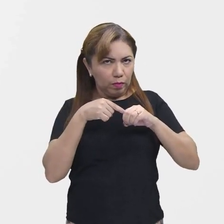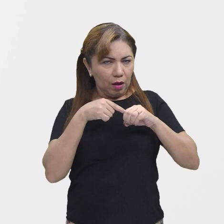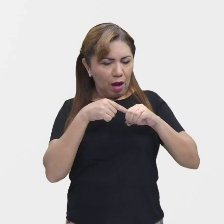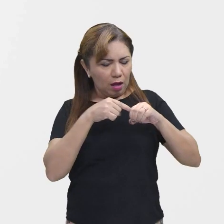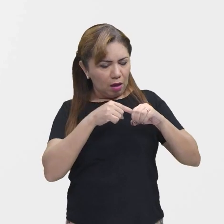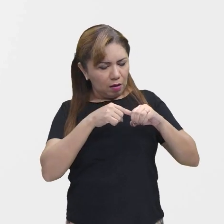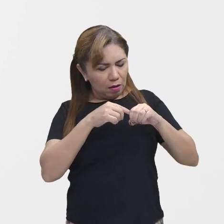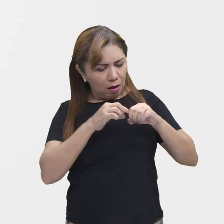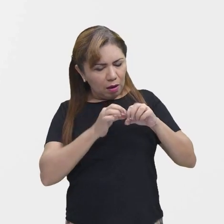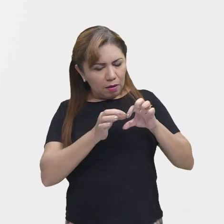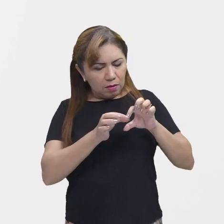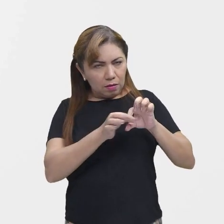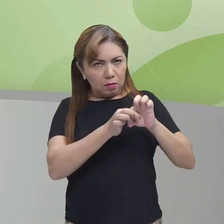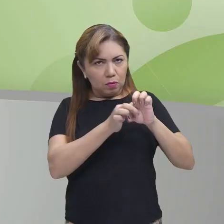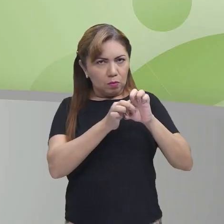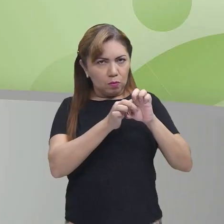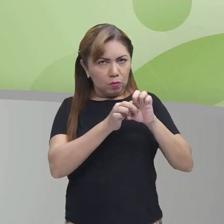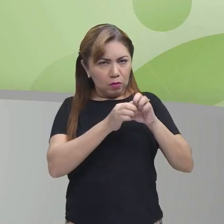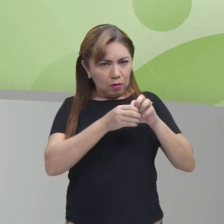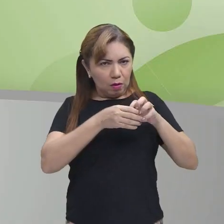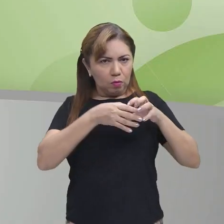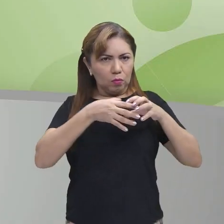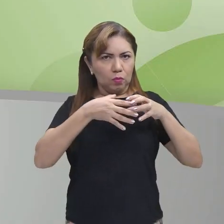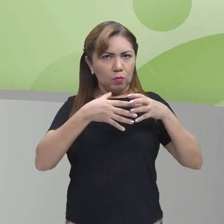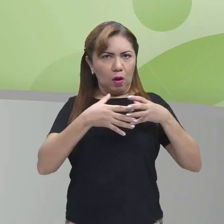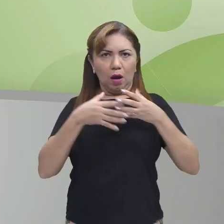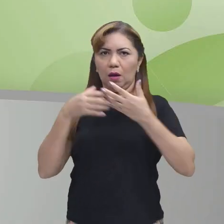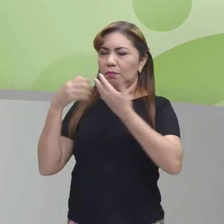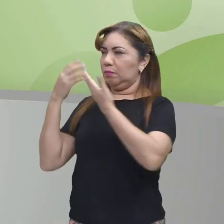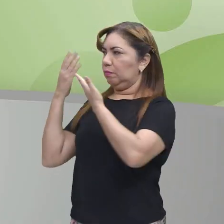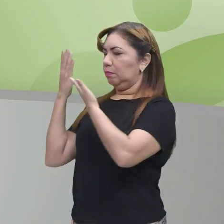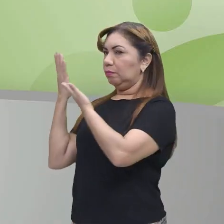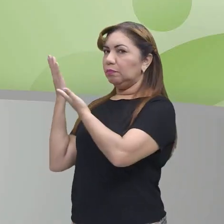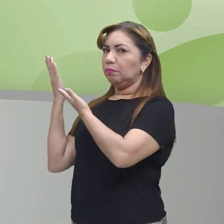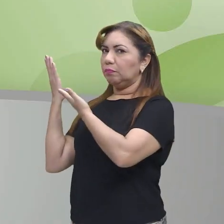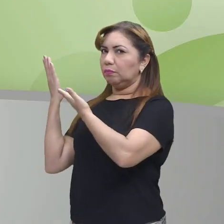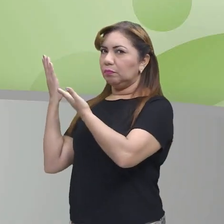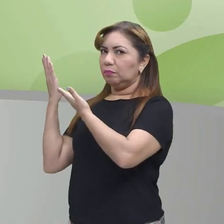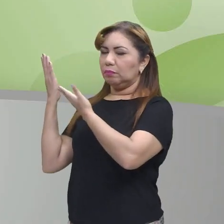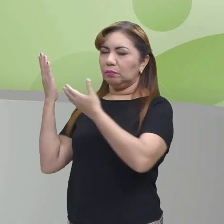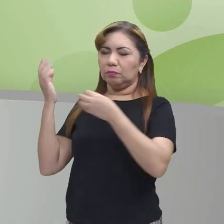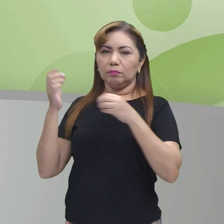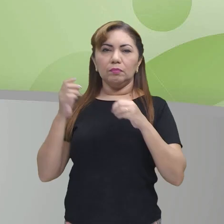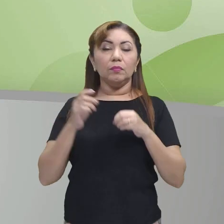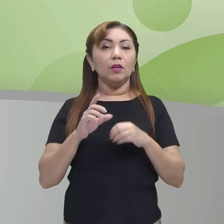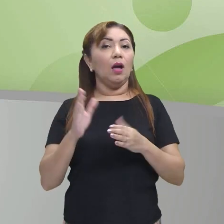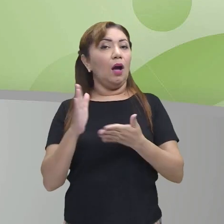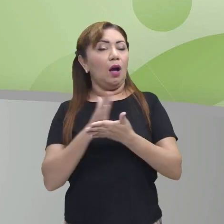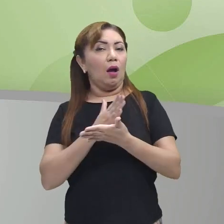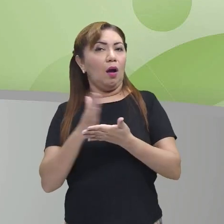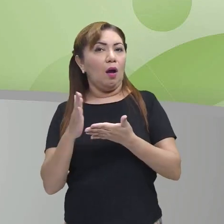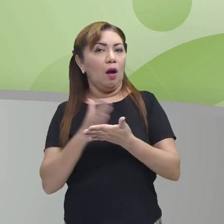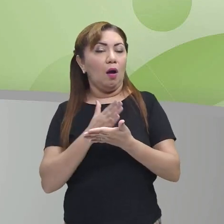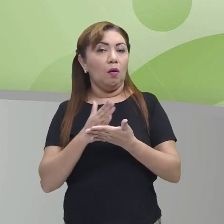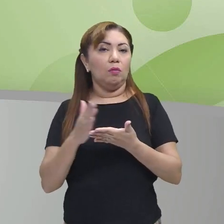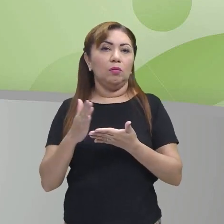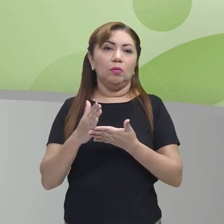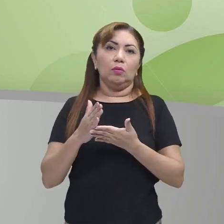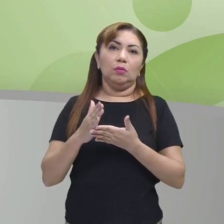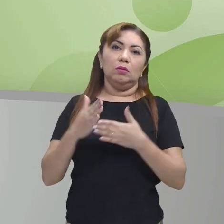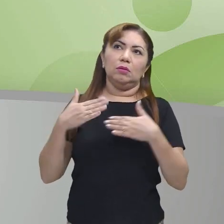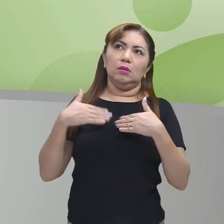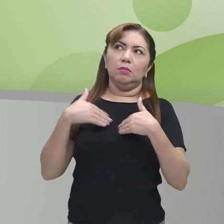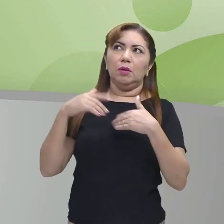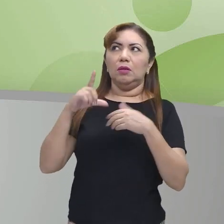falamos sobre vários animais e alguns eles precisam de fecundação externa. O que é a fecundação externa? É